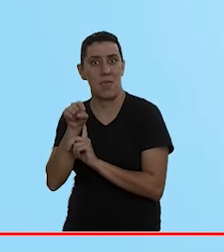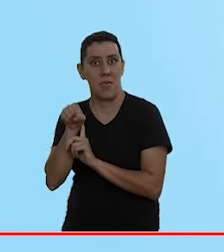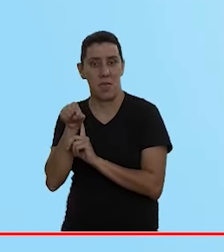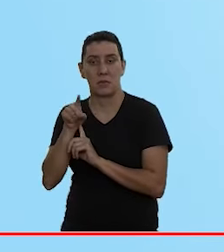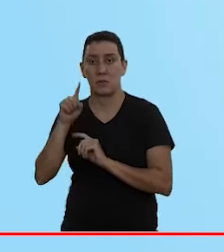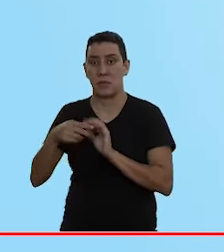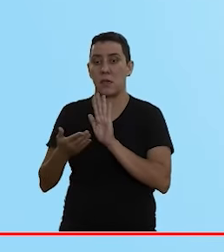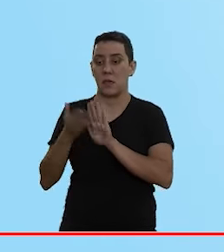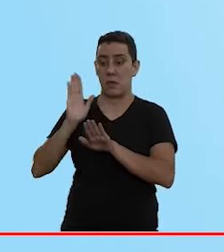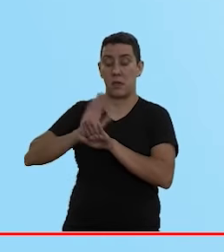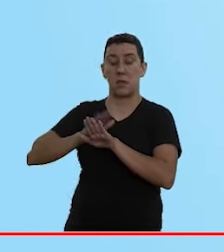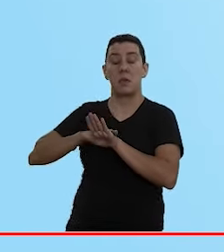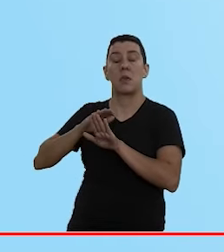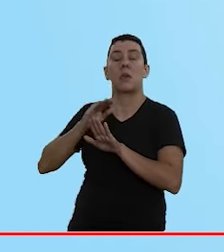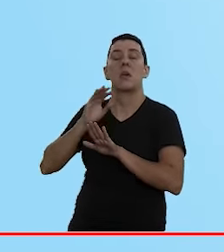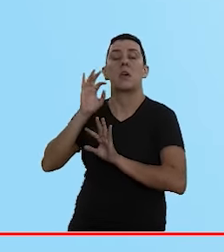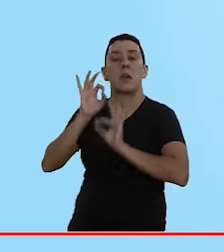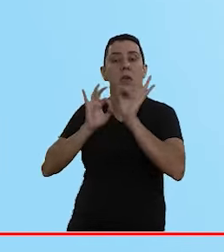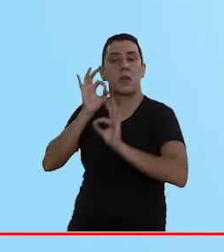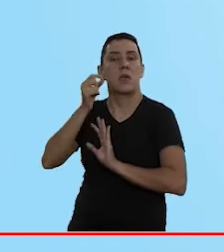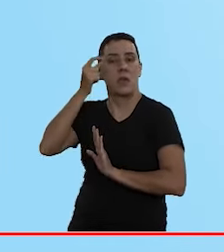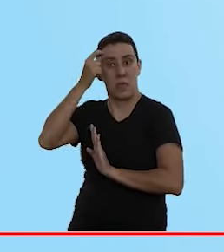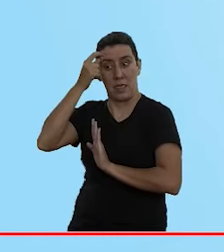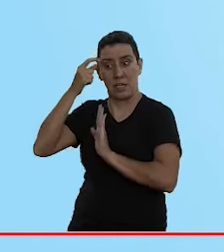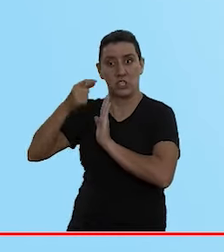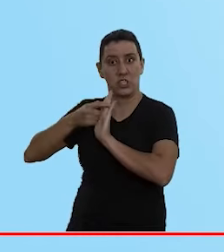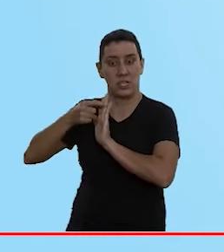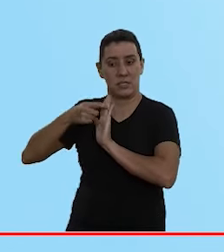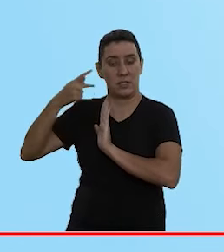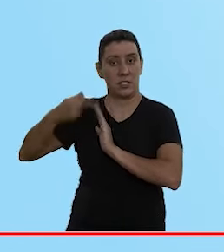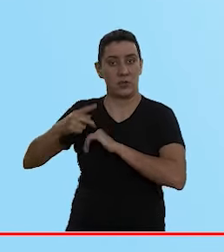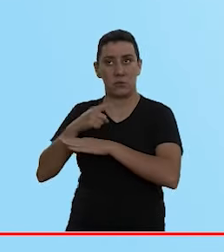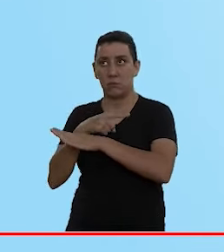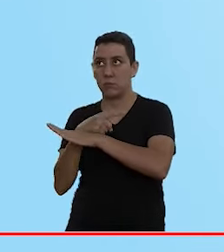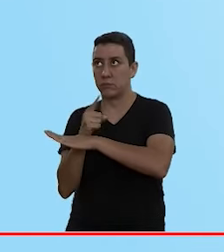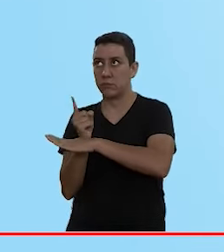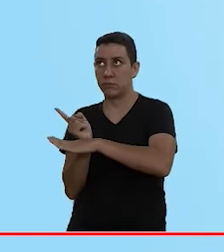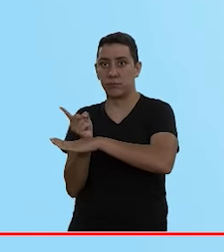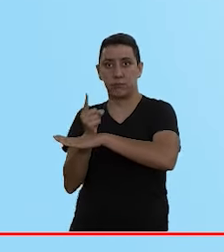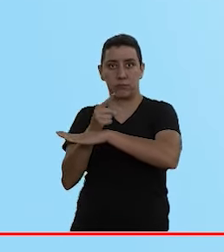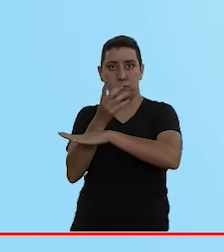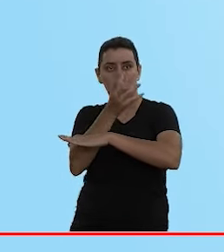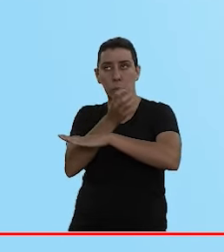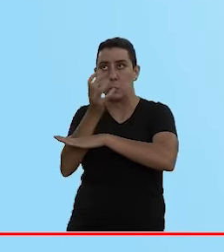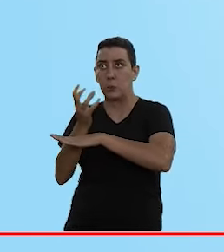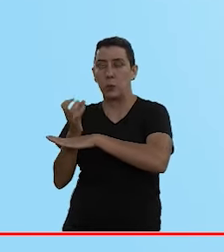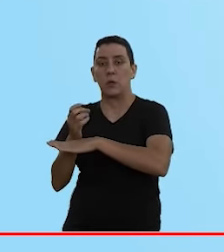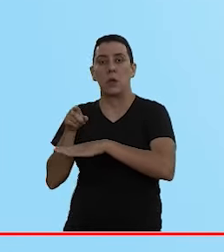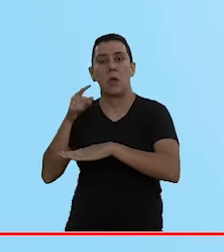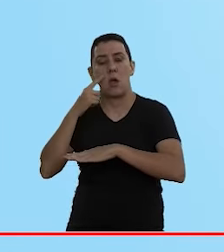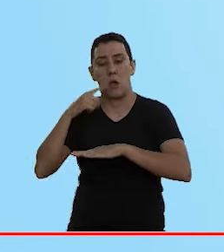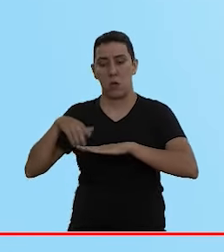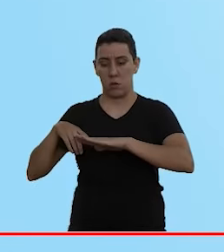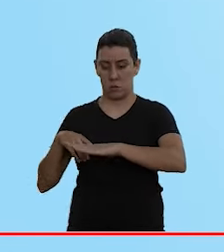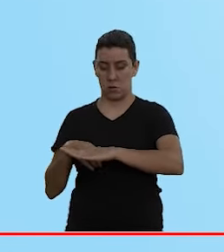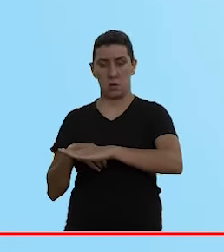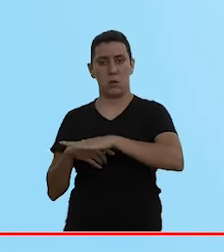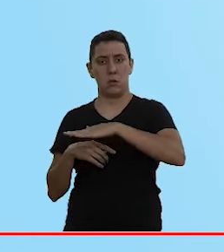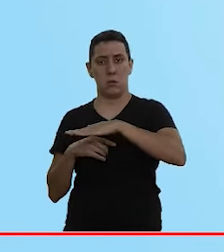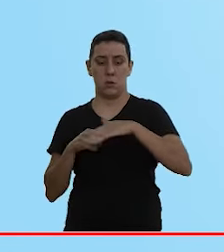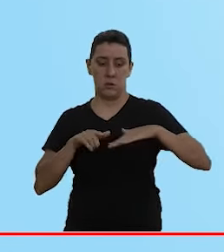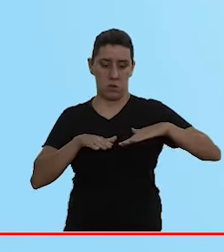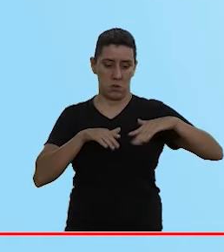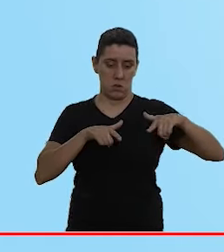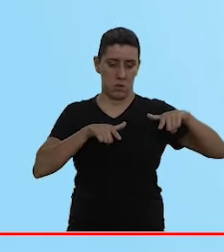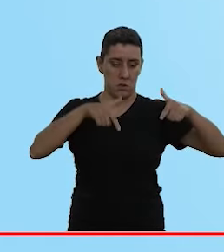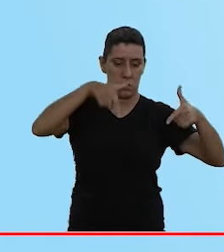de inteligência artificial dos trackers, os módulos bem mais na horizontal do que os outros módulos com o algoritmo